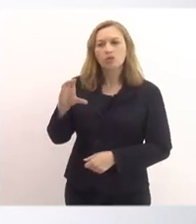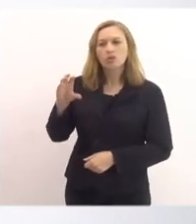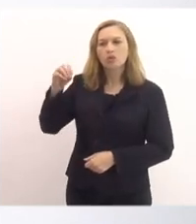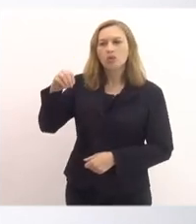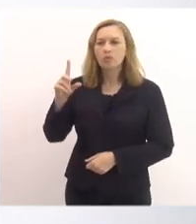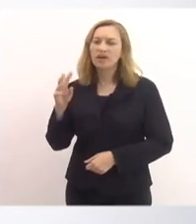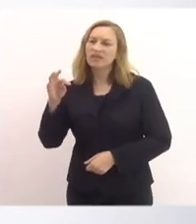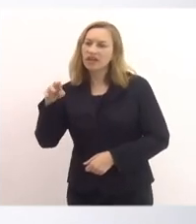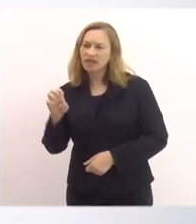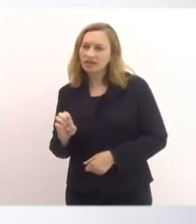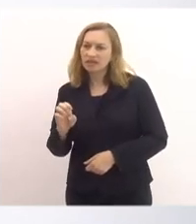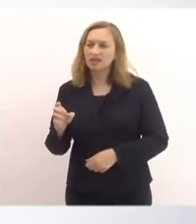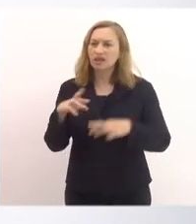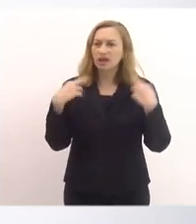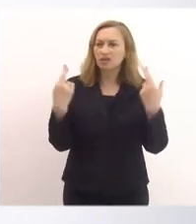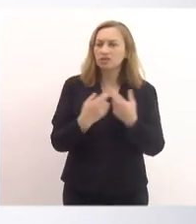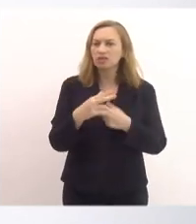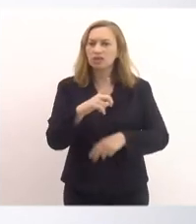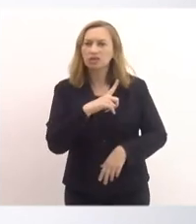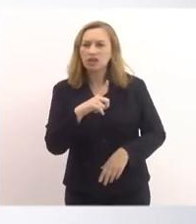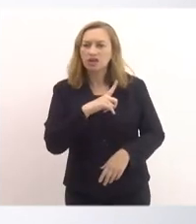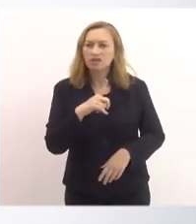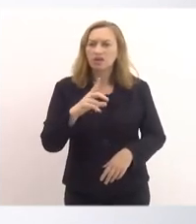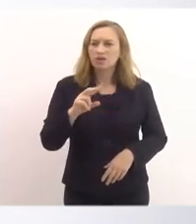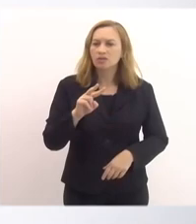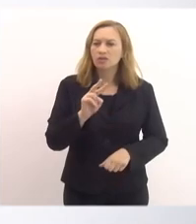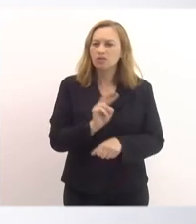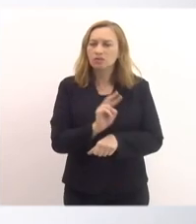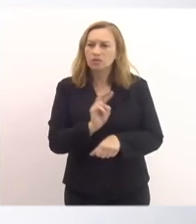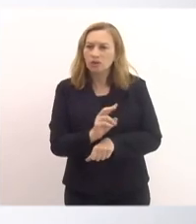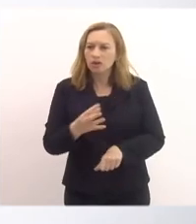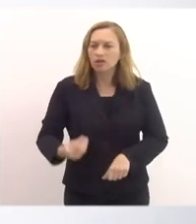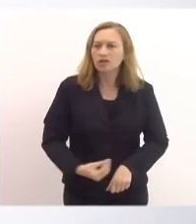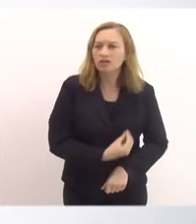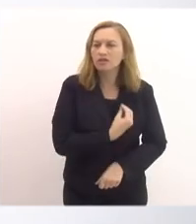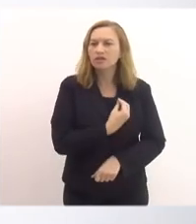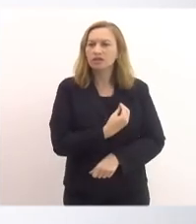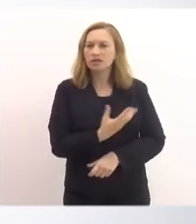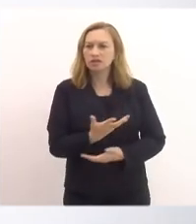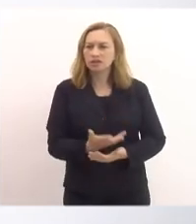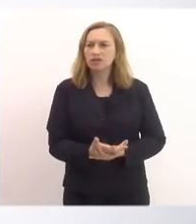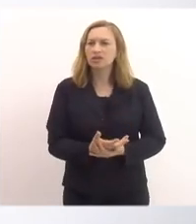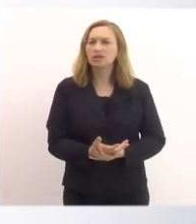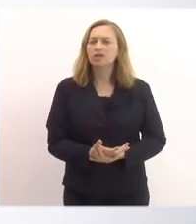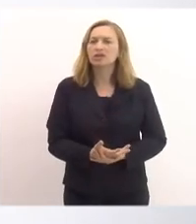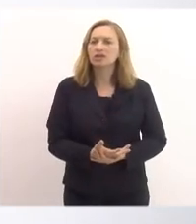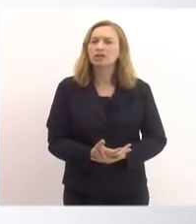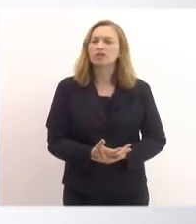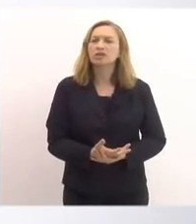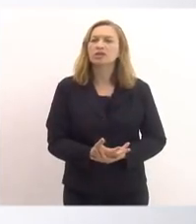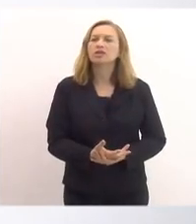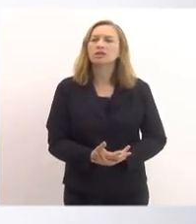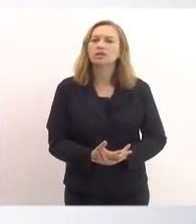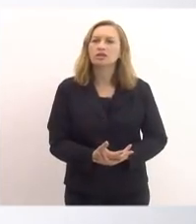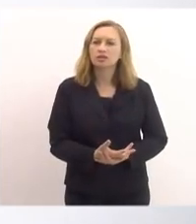na reunião que teve com os guarda-vidas, pediu para que a gente alavancasse essa situação. Então,